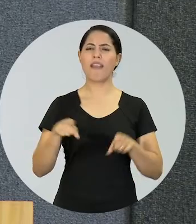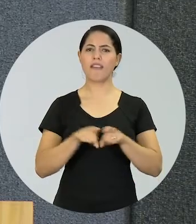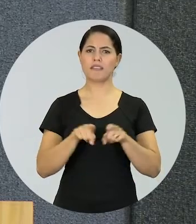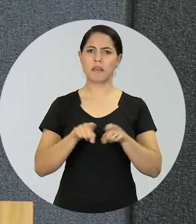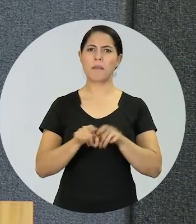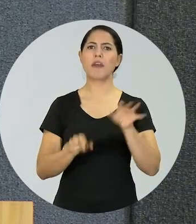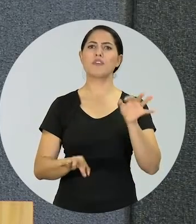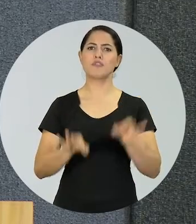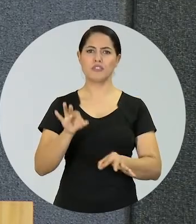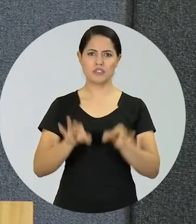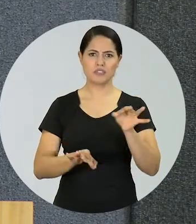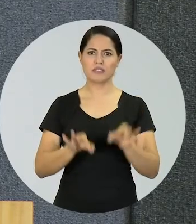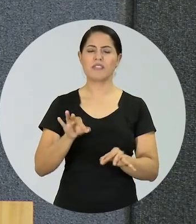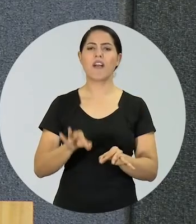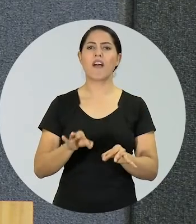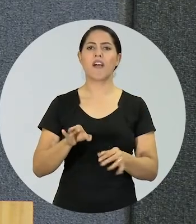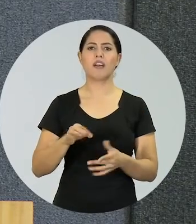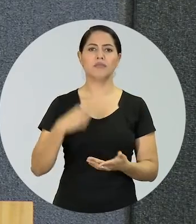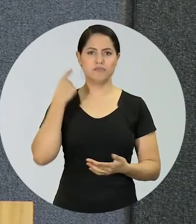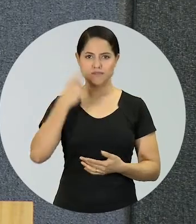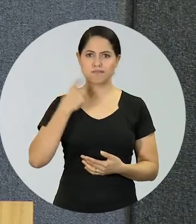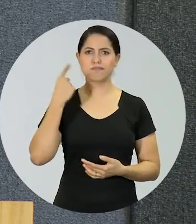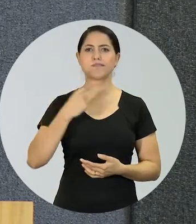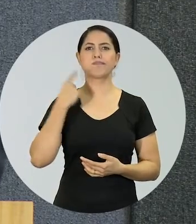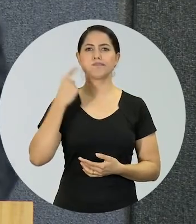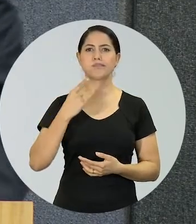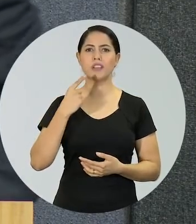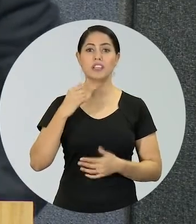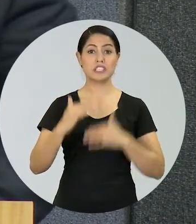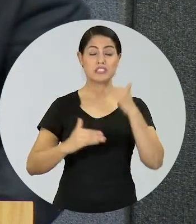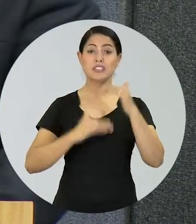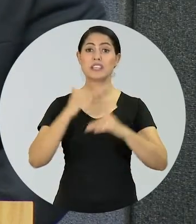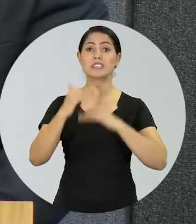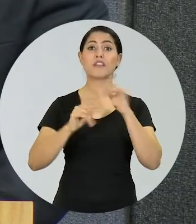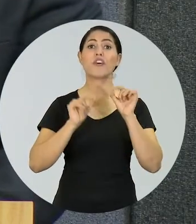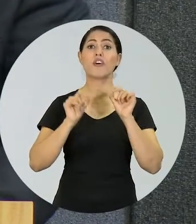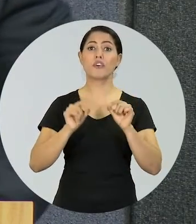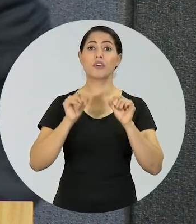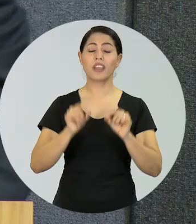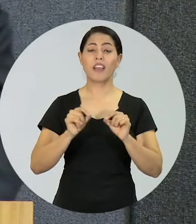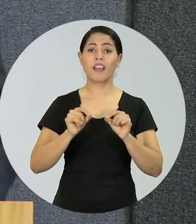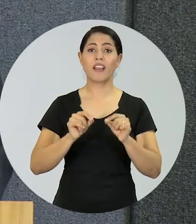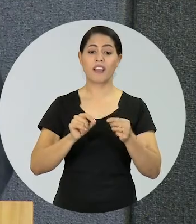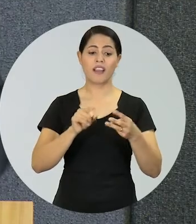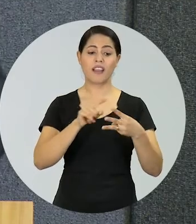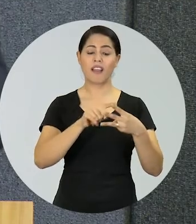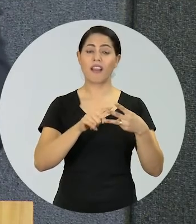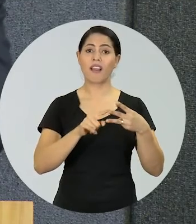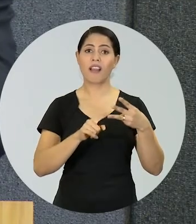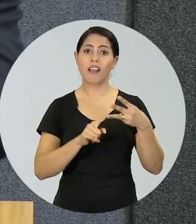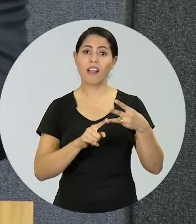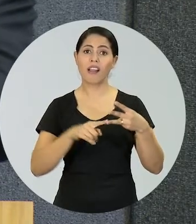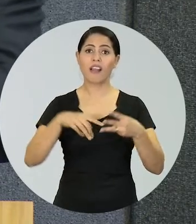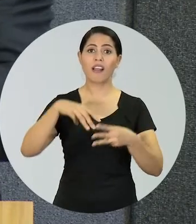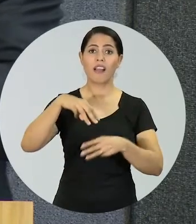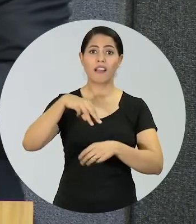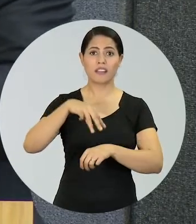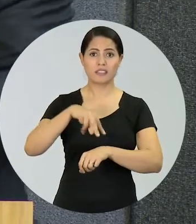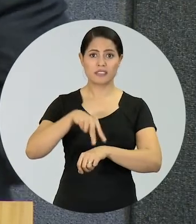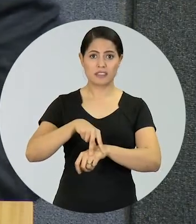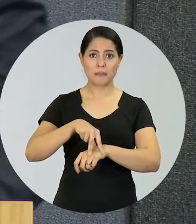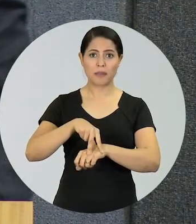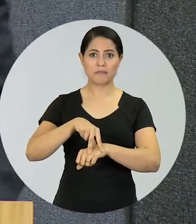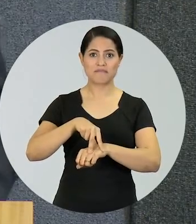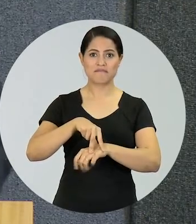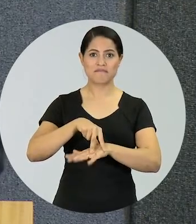Público, magistratura, advocacia formam o tripé da justiça,